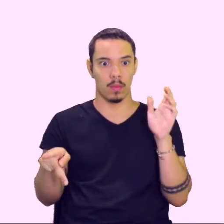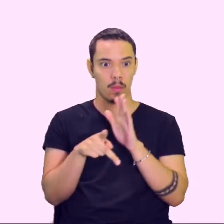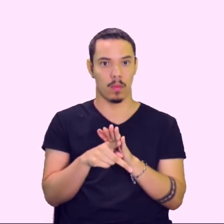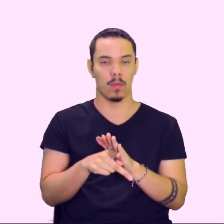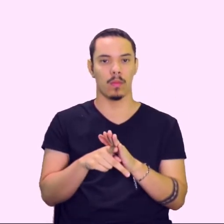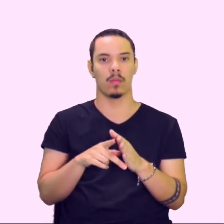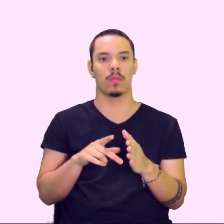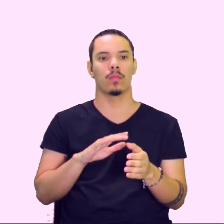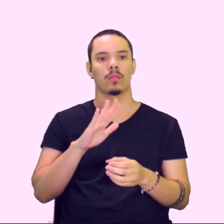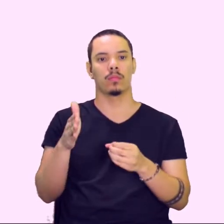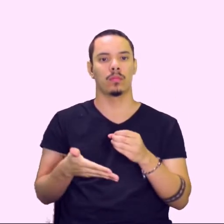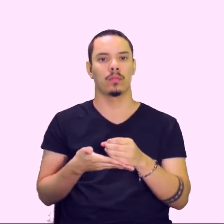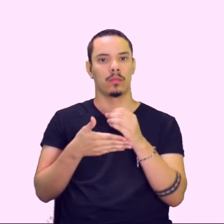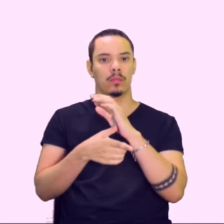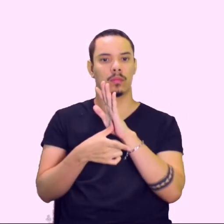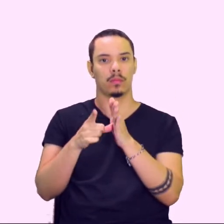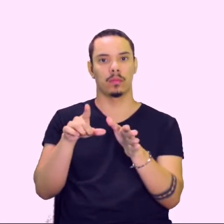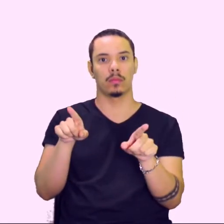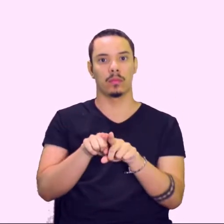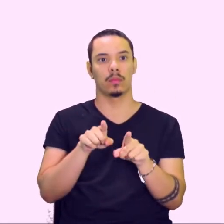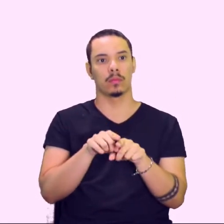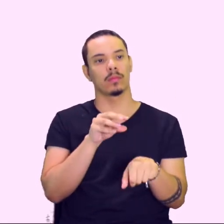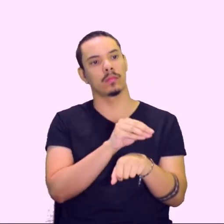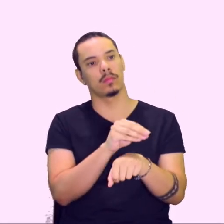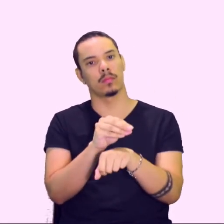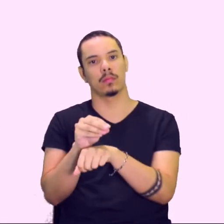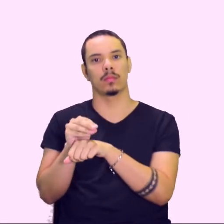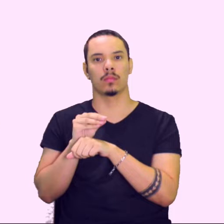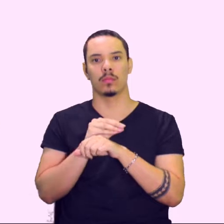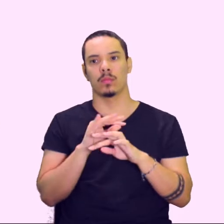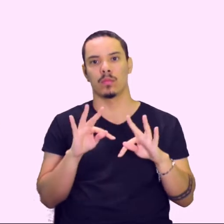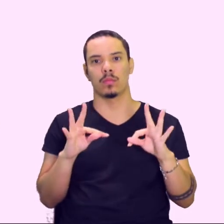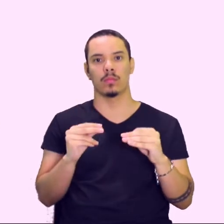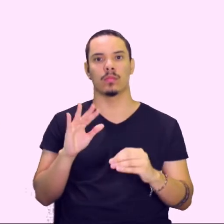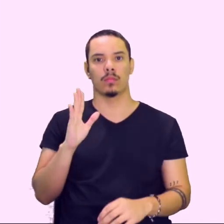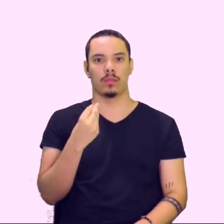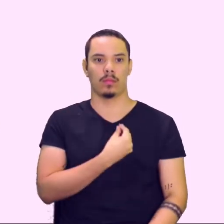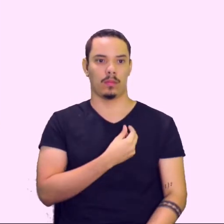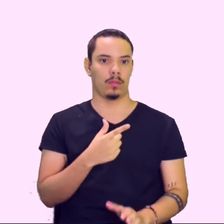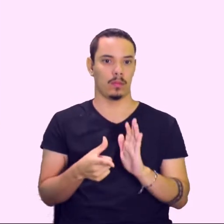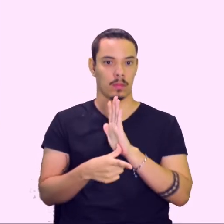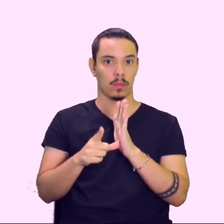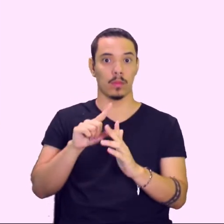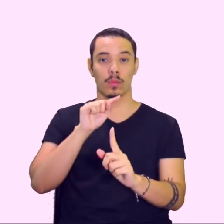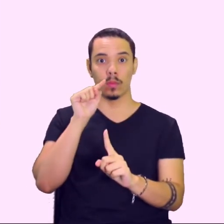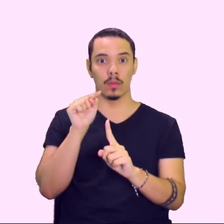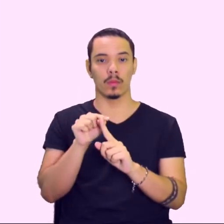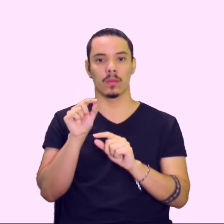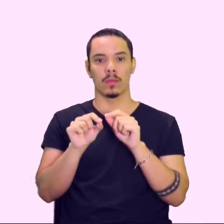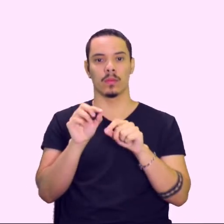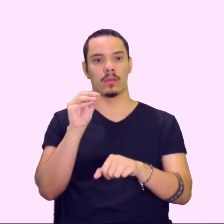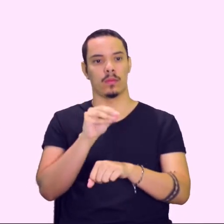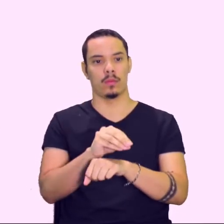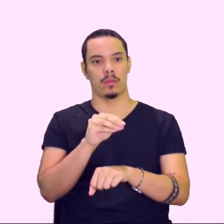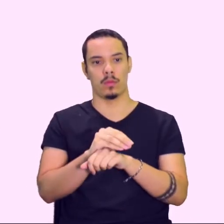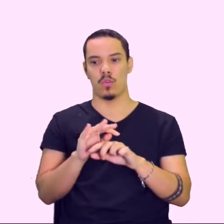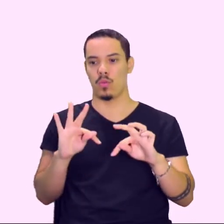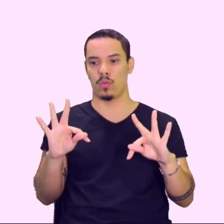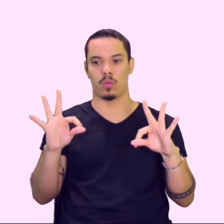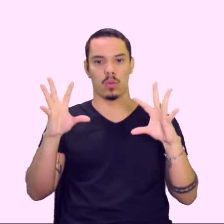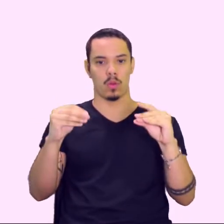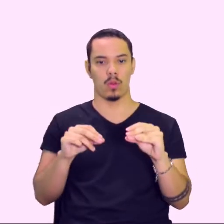ecossistemas alterados e o manejo das espécies que o exijam, a fim de preservar a